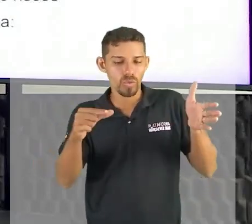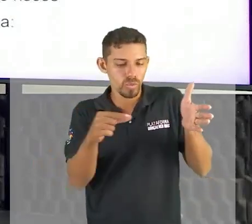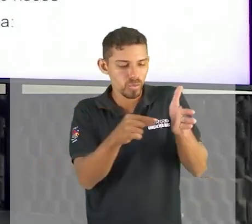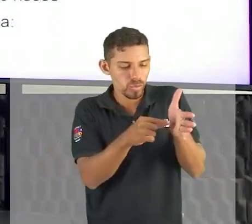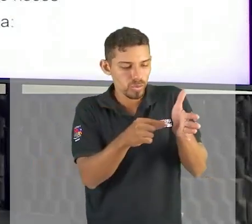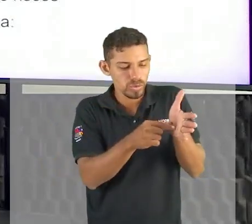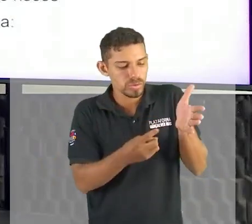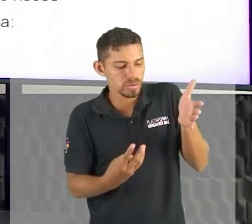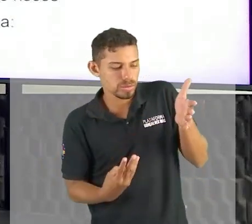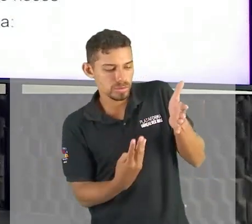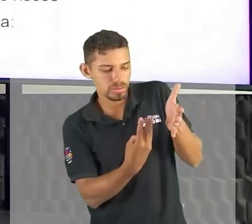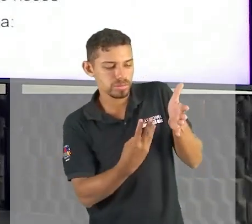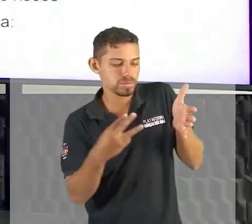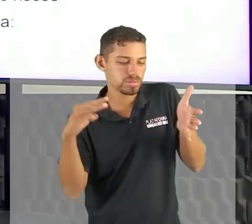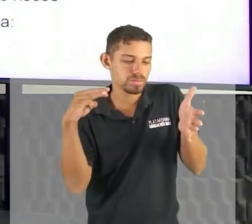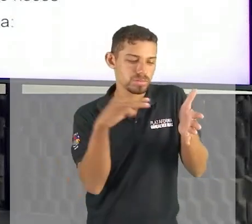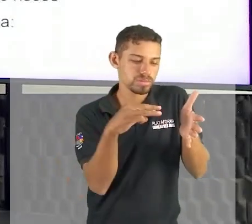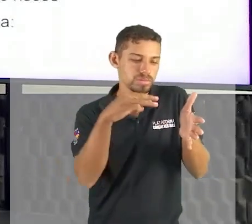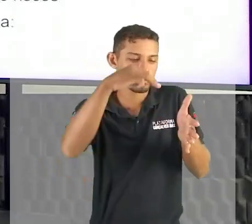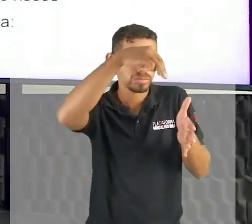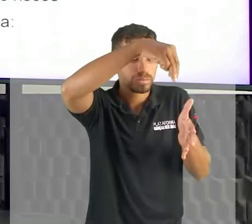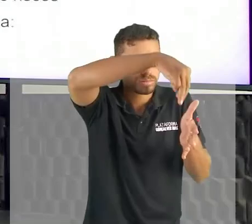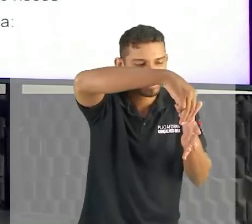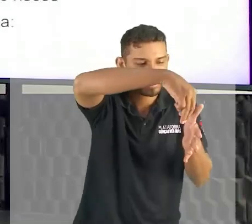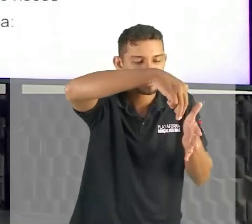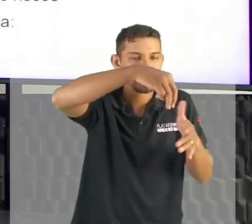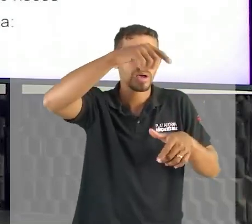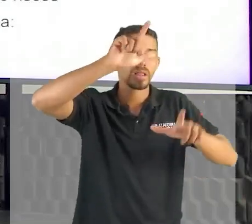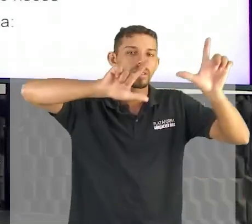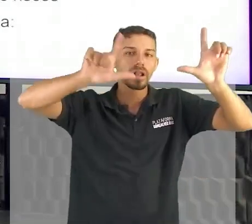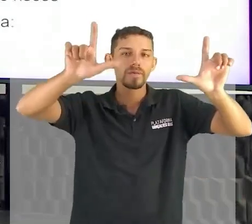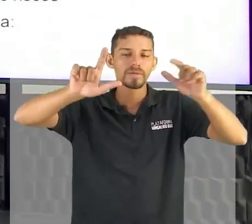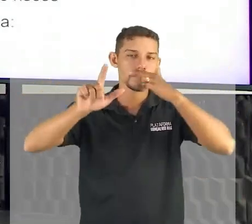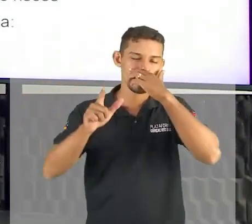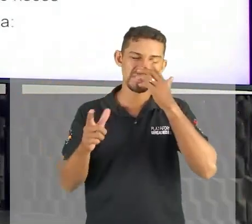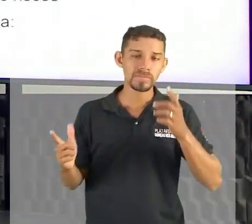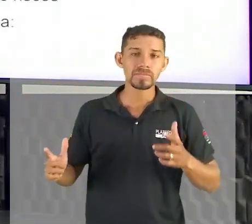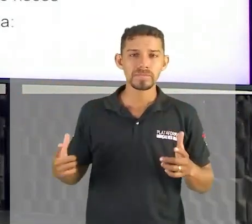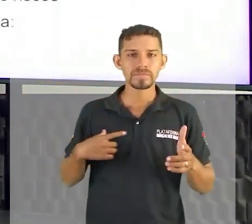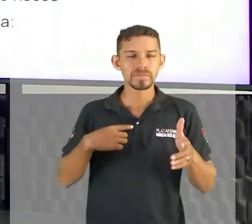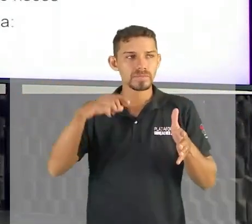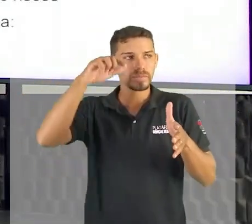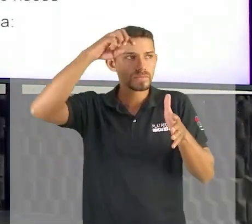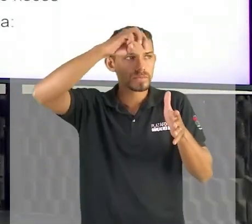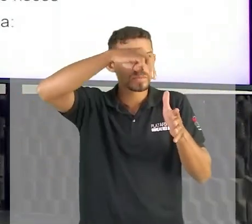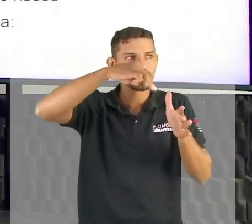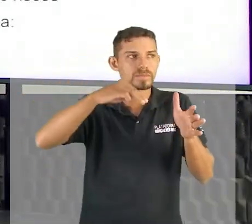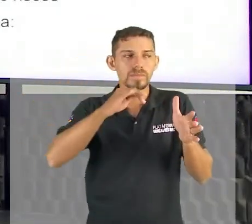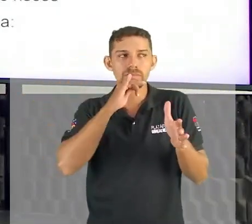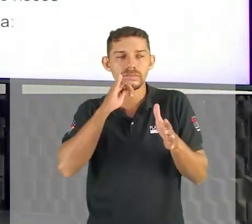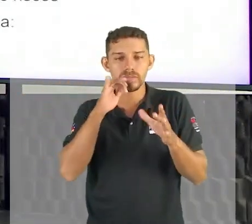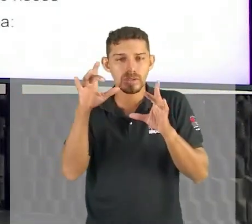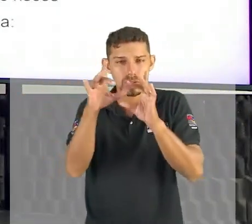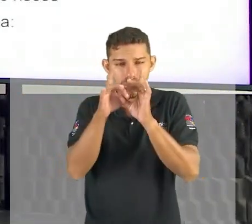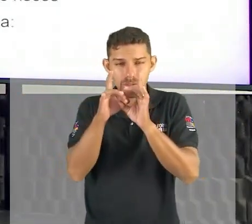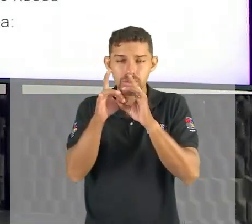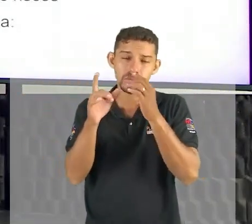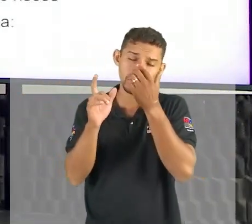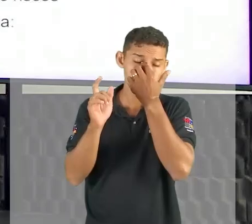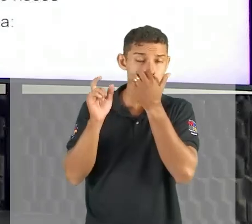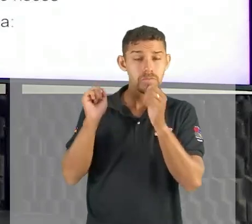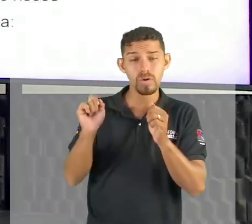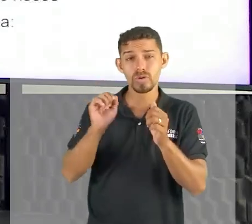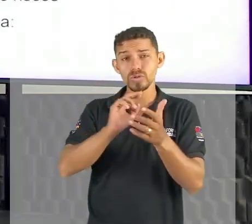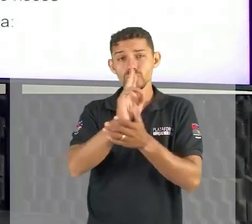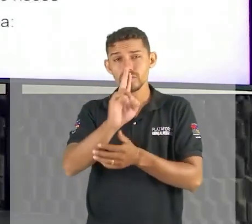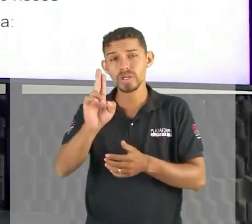para eu ligar meu carregador Jun com o micro-ondas junto com a TV né aquele aquele aquela conexão que você pode